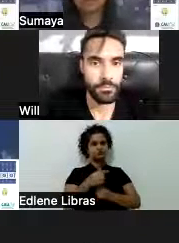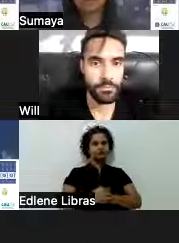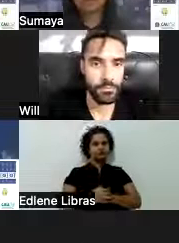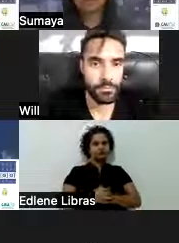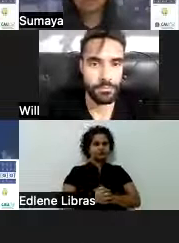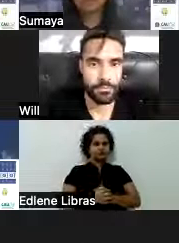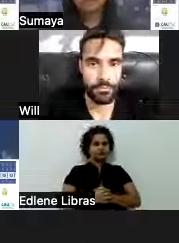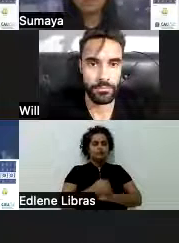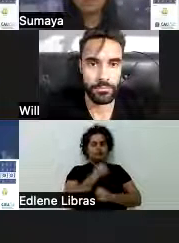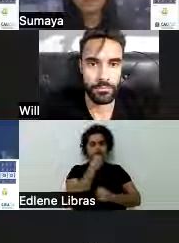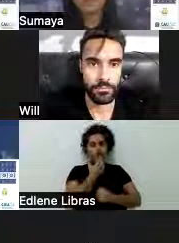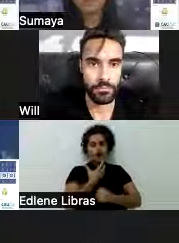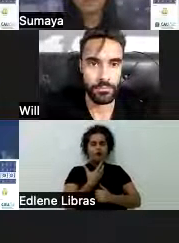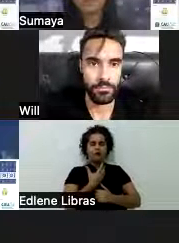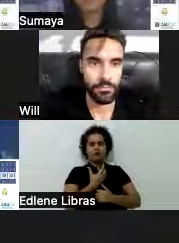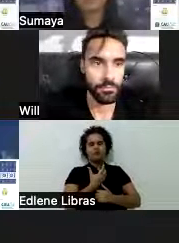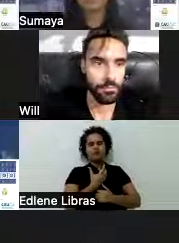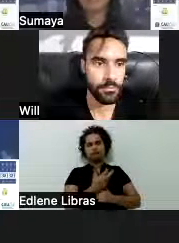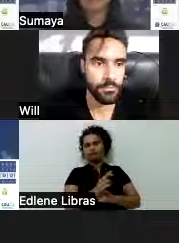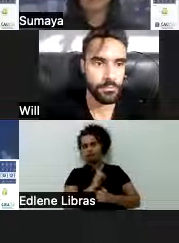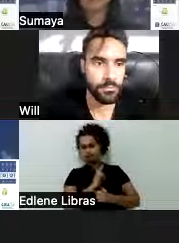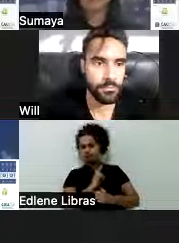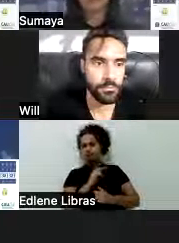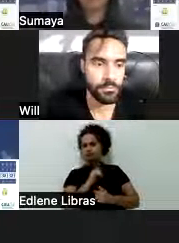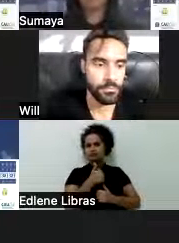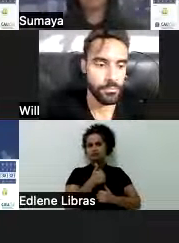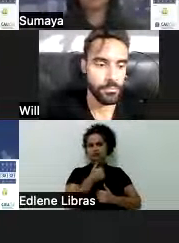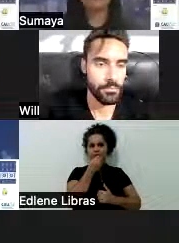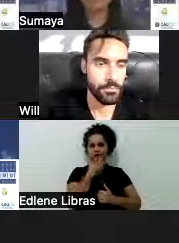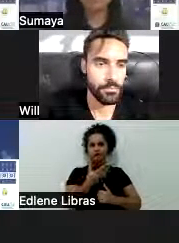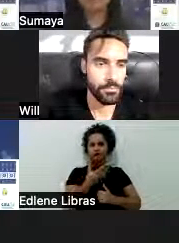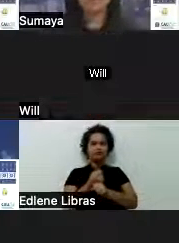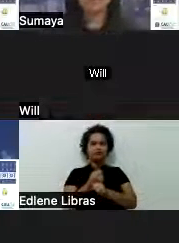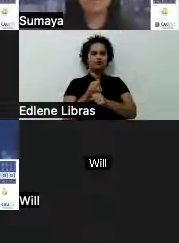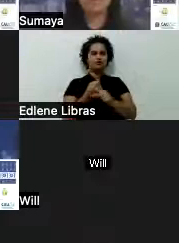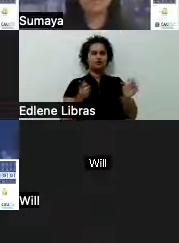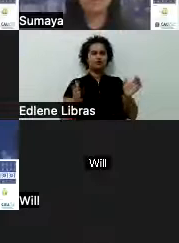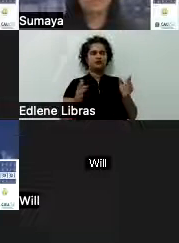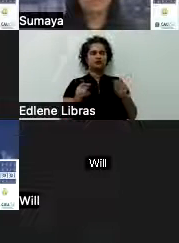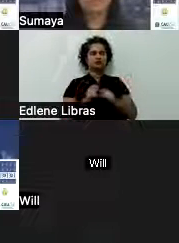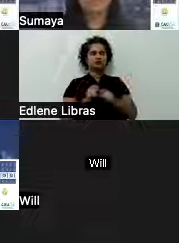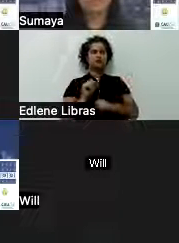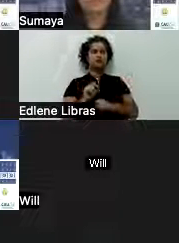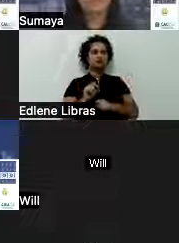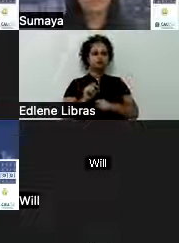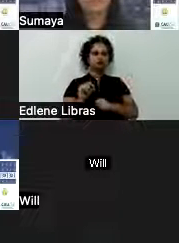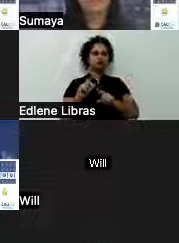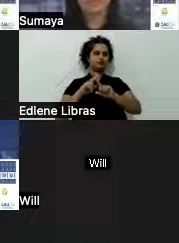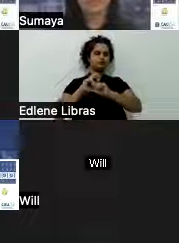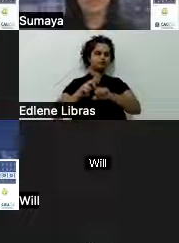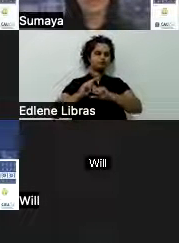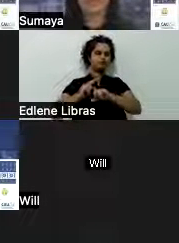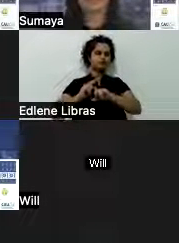bons resultados observados nesses anos, foi feita, então, uma reforma que